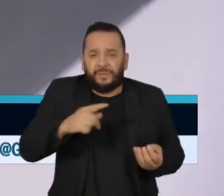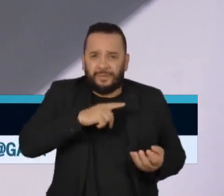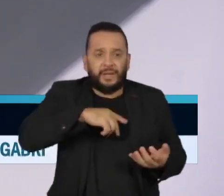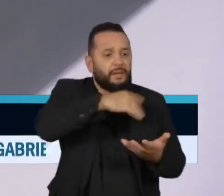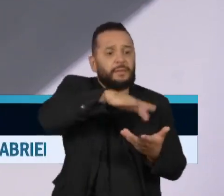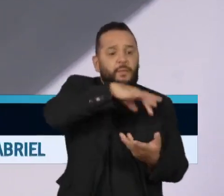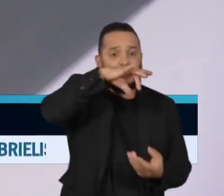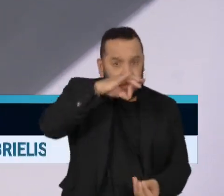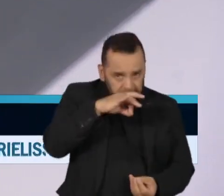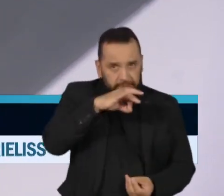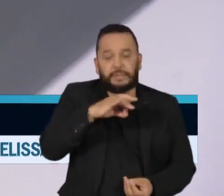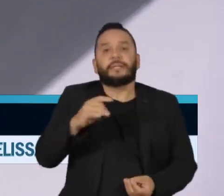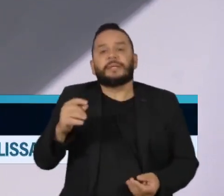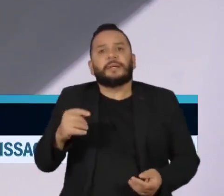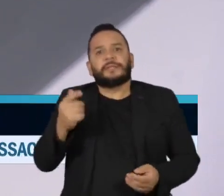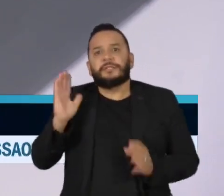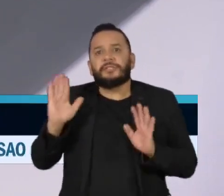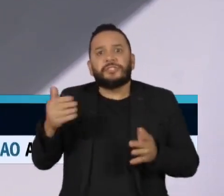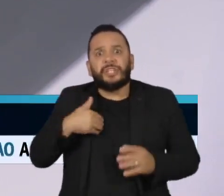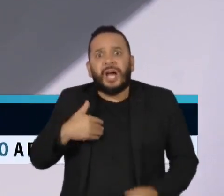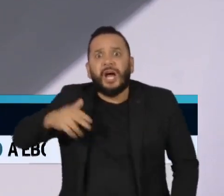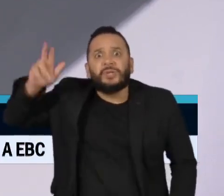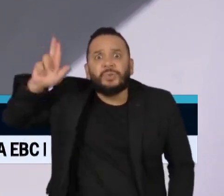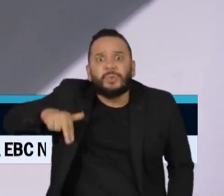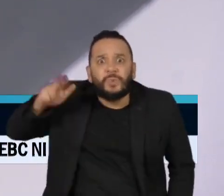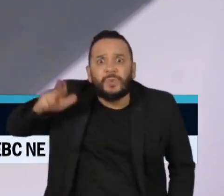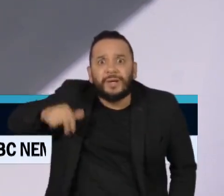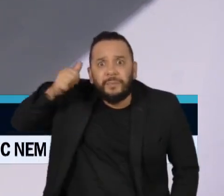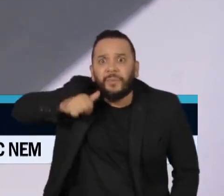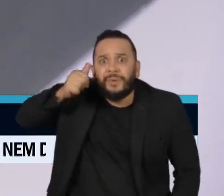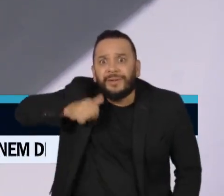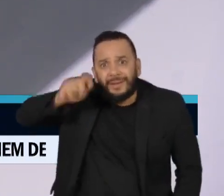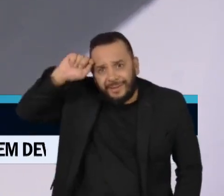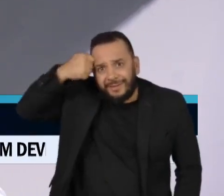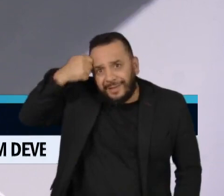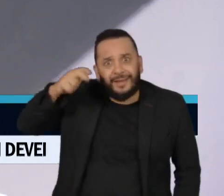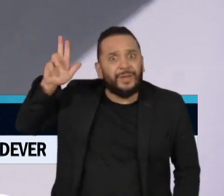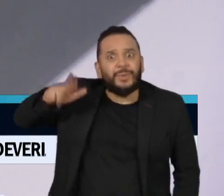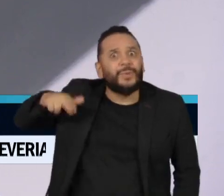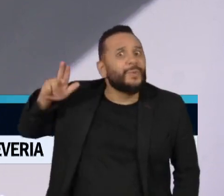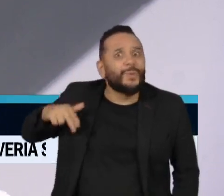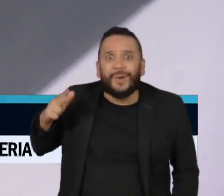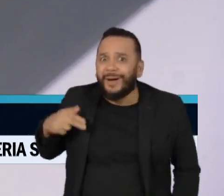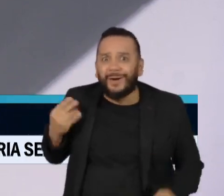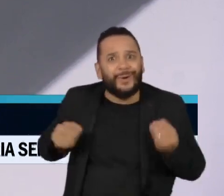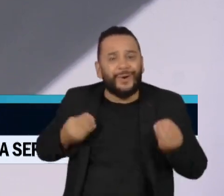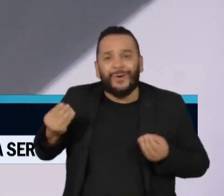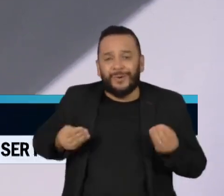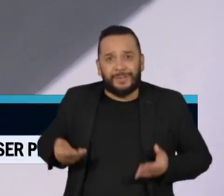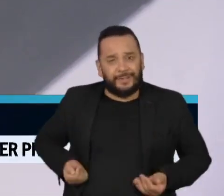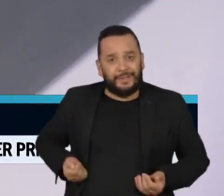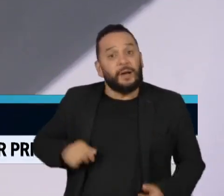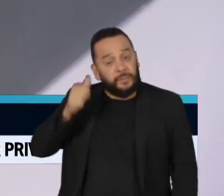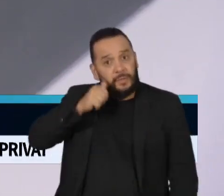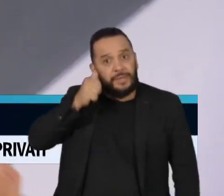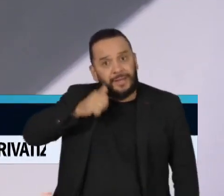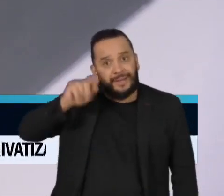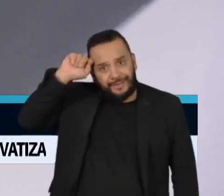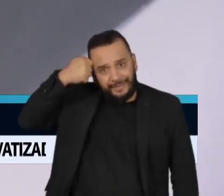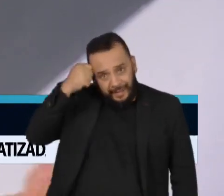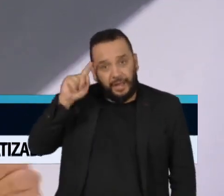parcela importante da população nunca passou pelo Supremo? Não é que a gente não tem, a gente nunca teve. As mulheres negras são